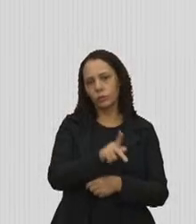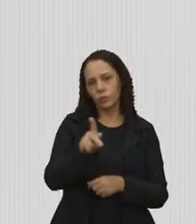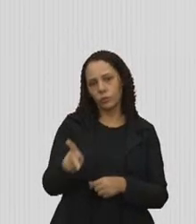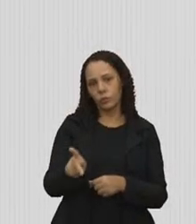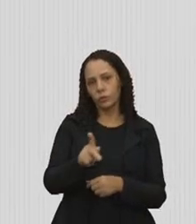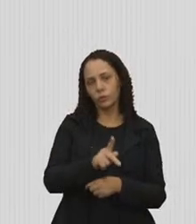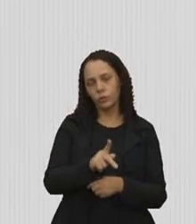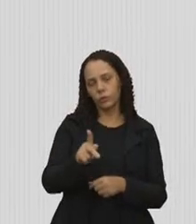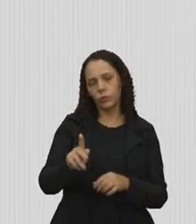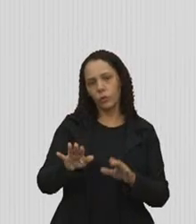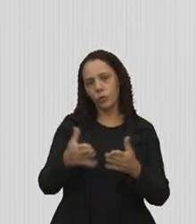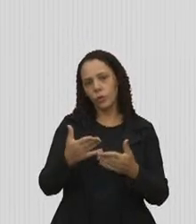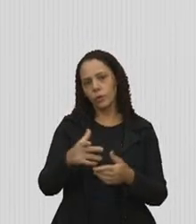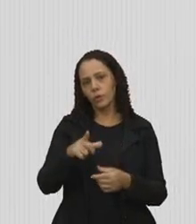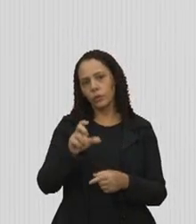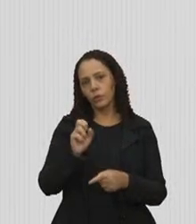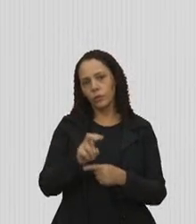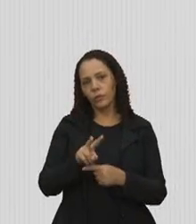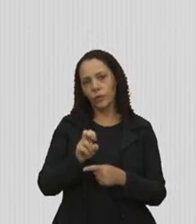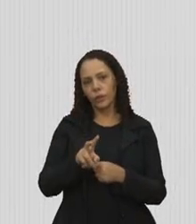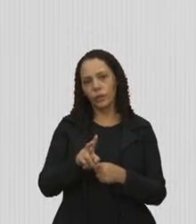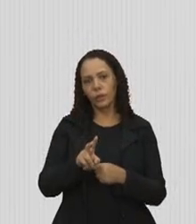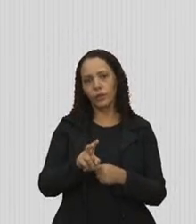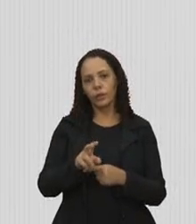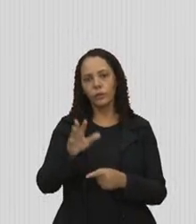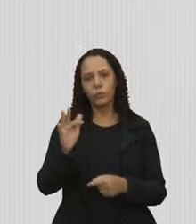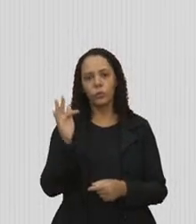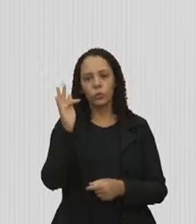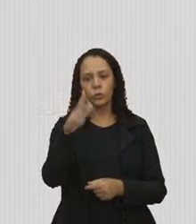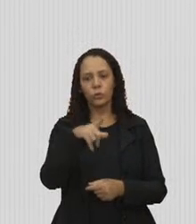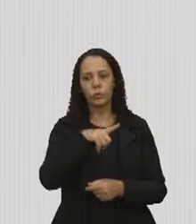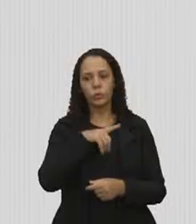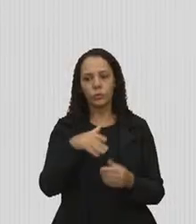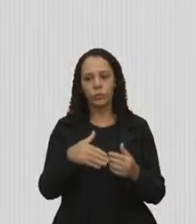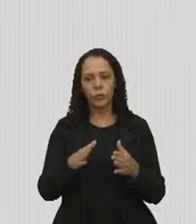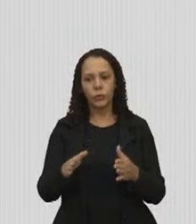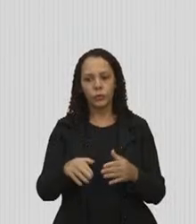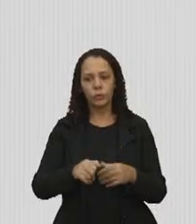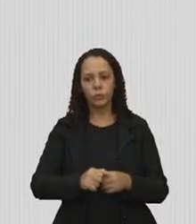saírem, né, quando vagarem as suas vagas no futuro, ok?